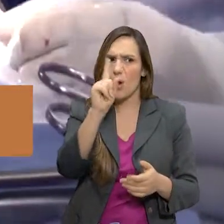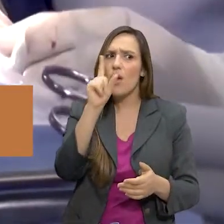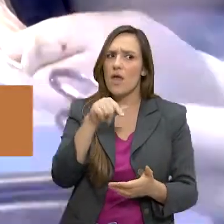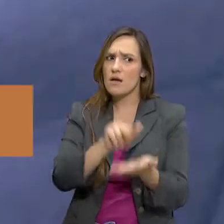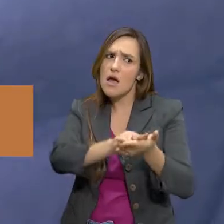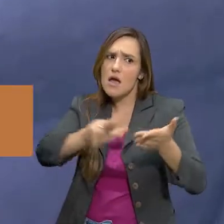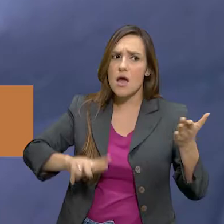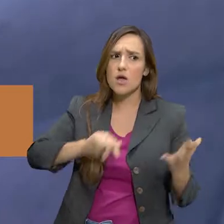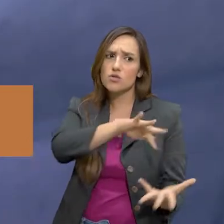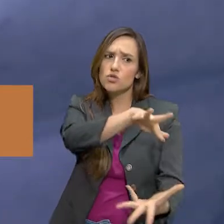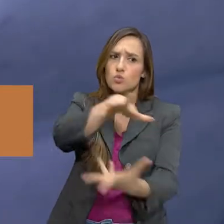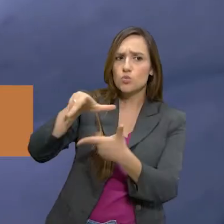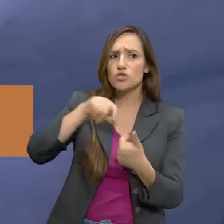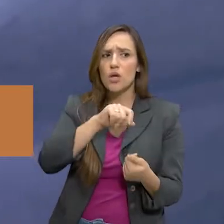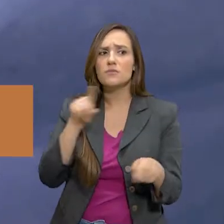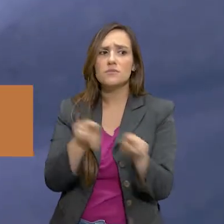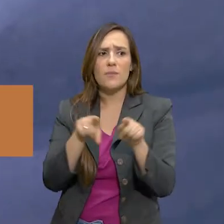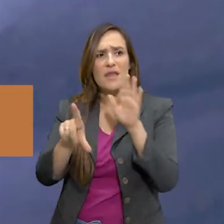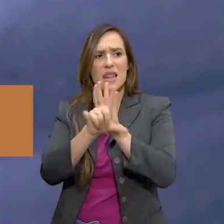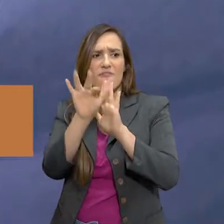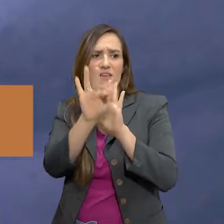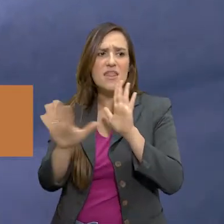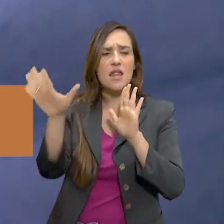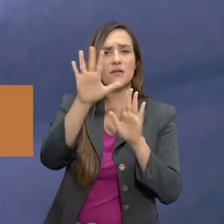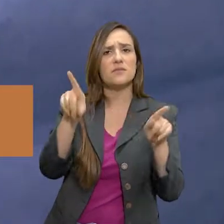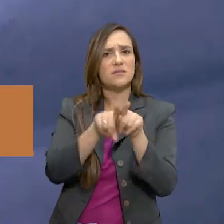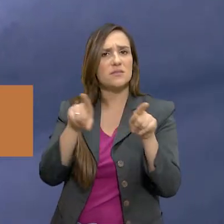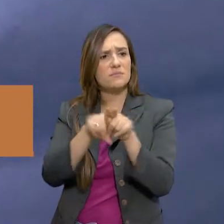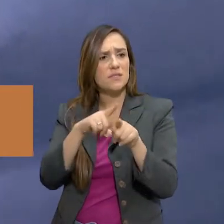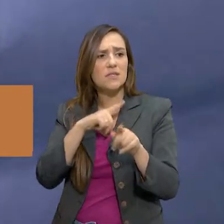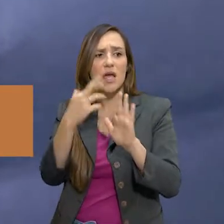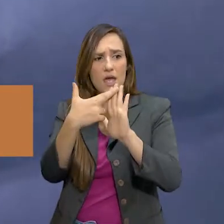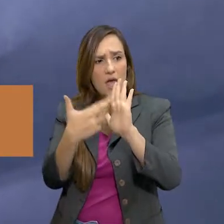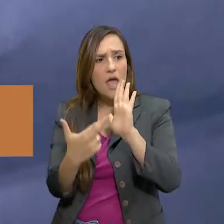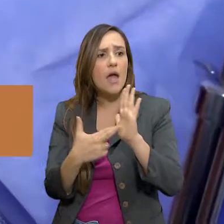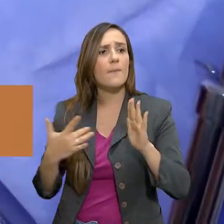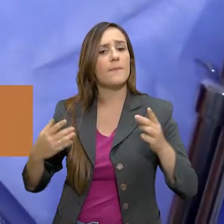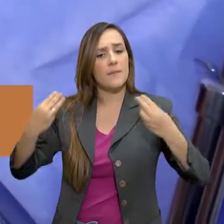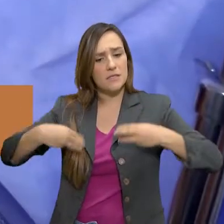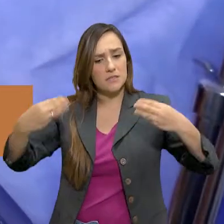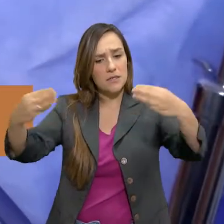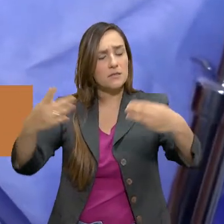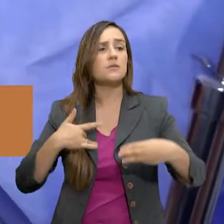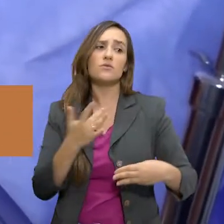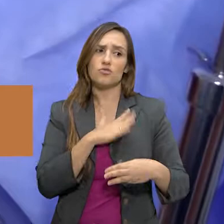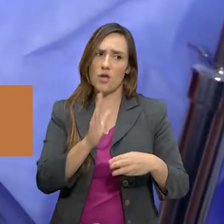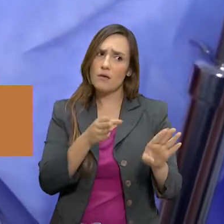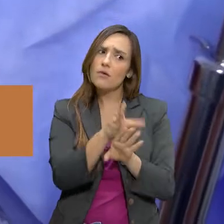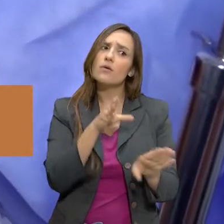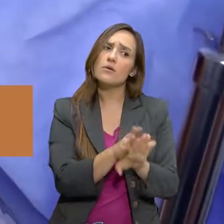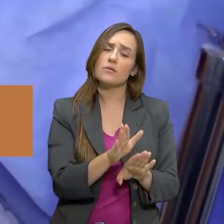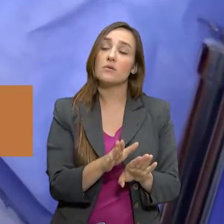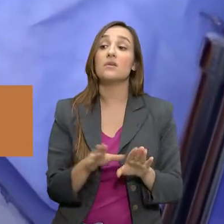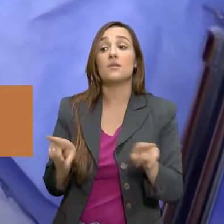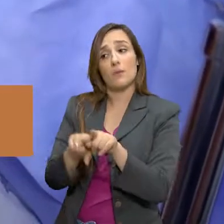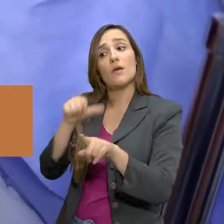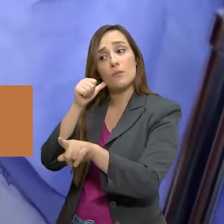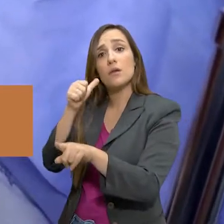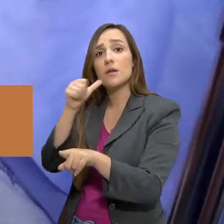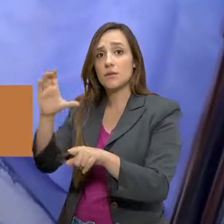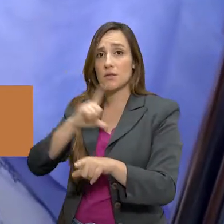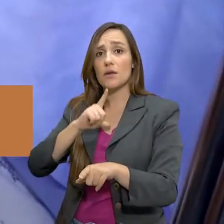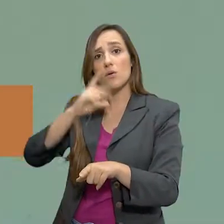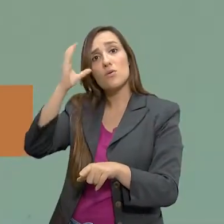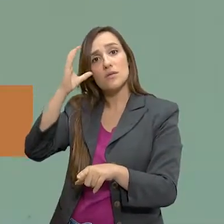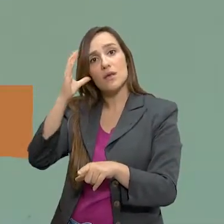desde tratados internacionais, Constituição Federal, Lei Federal, normativa do Ministério da Saúde, e ao mesmo tempo a gente tem informado as mulheres dos